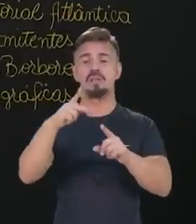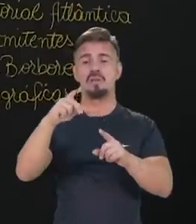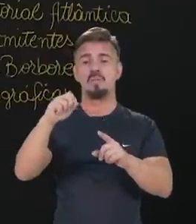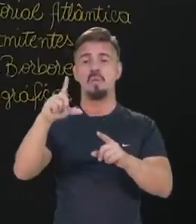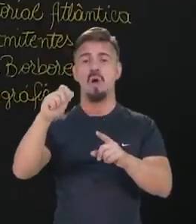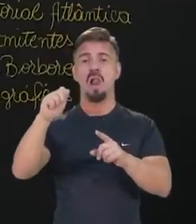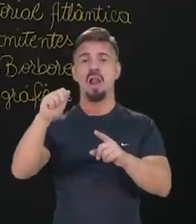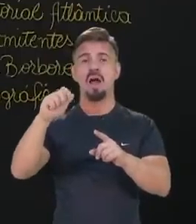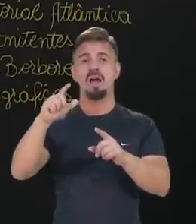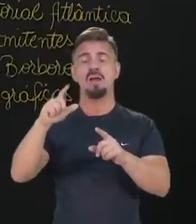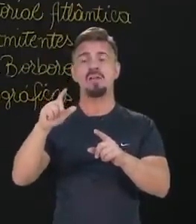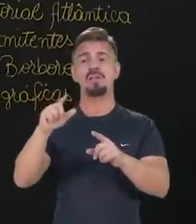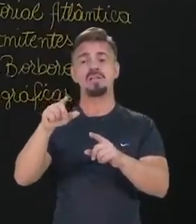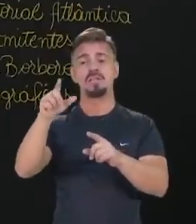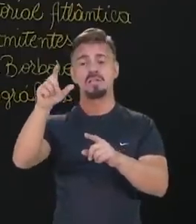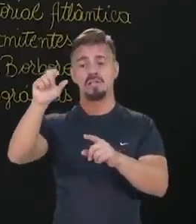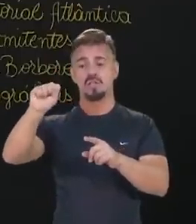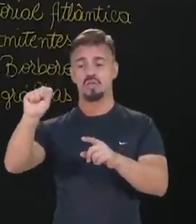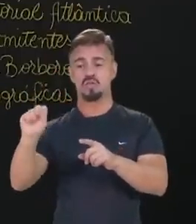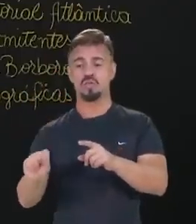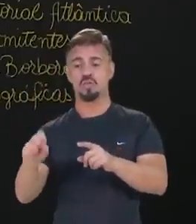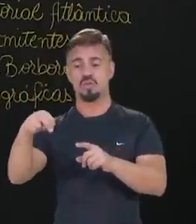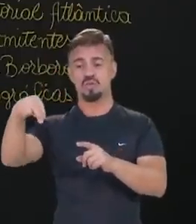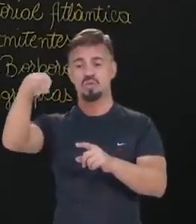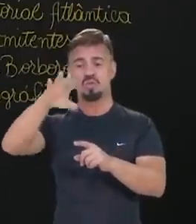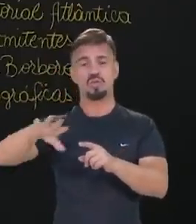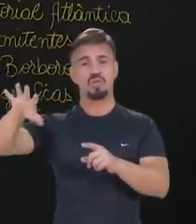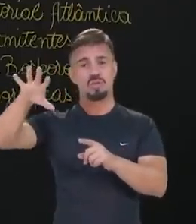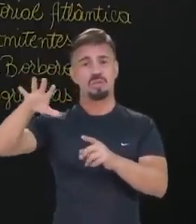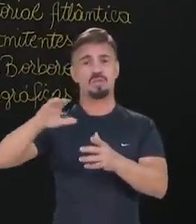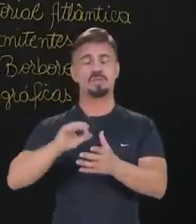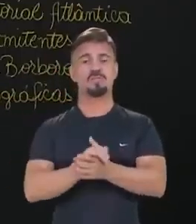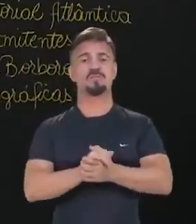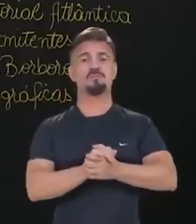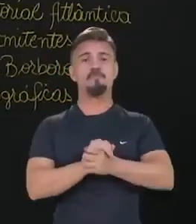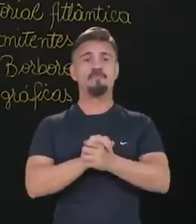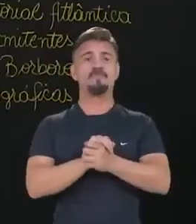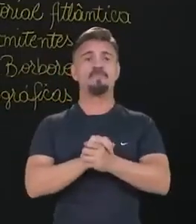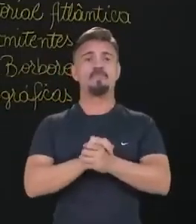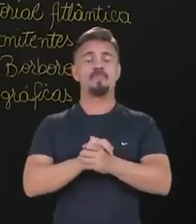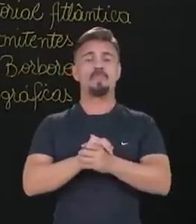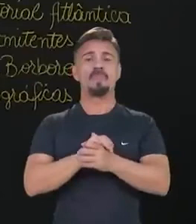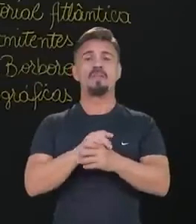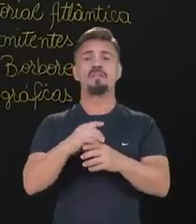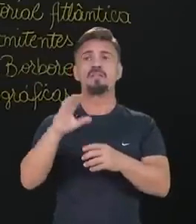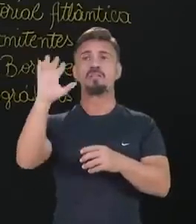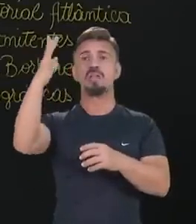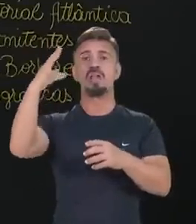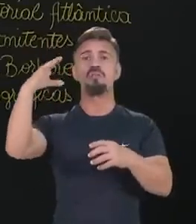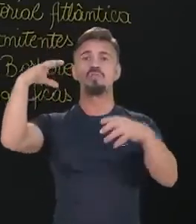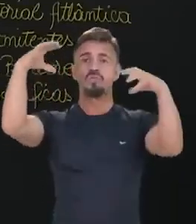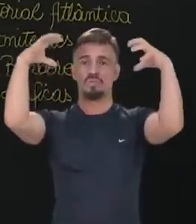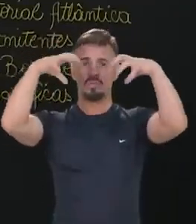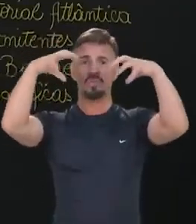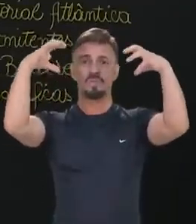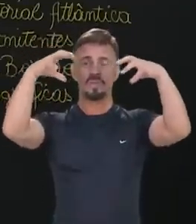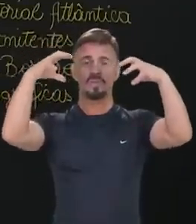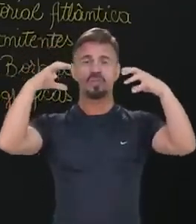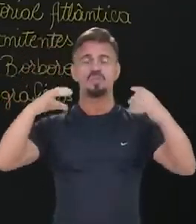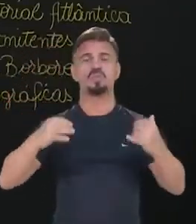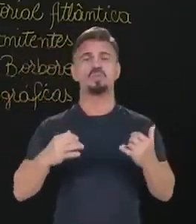polar atlântica, vinda lá do sul na época do inverno. Assim, nós temos a característica da